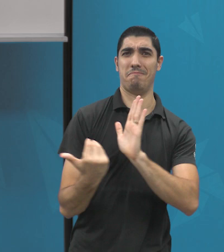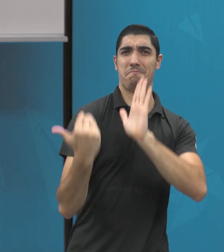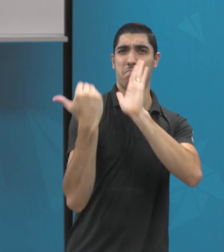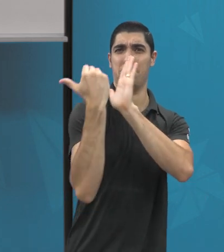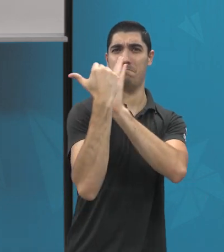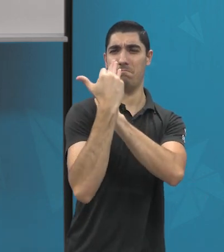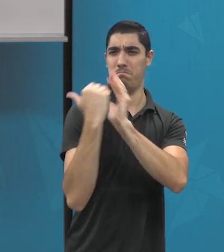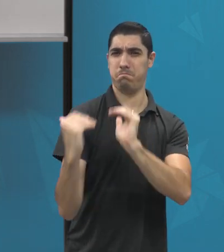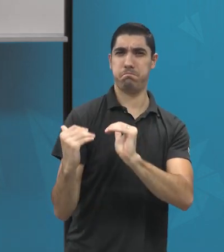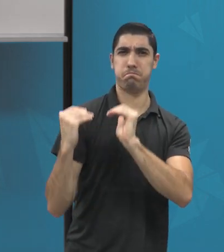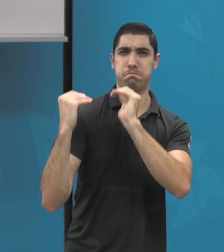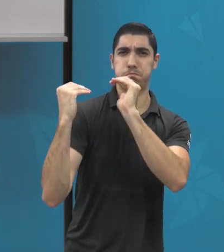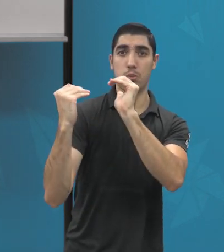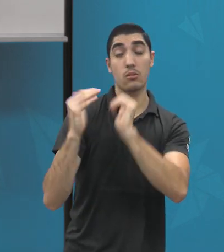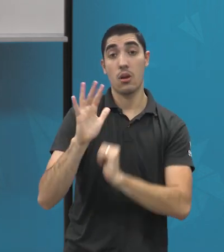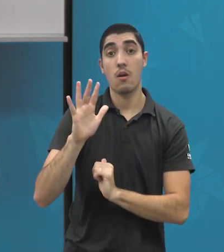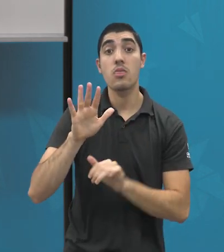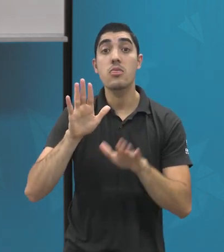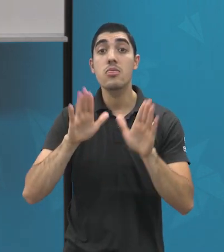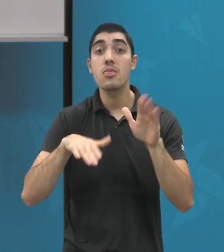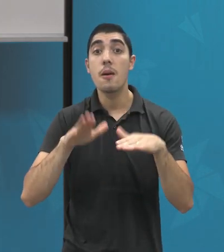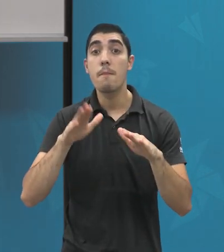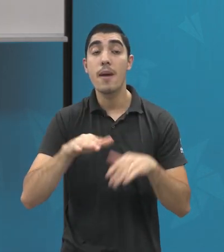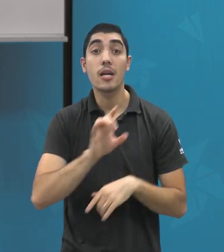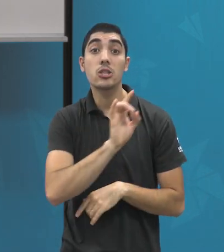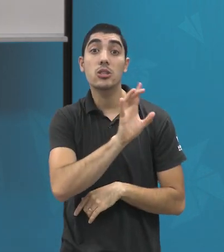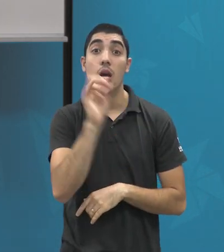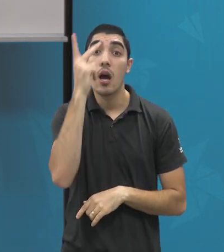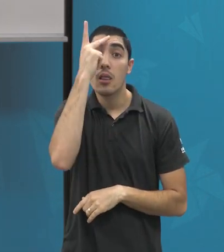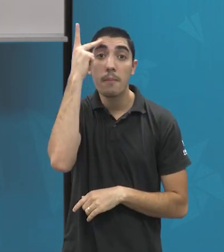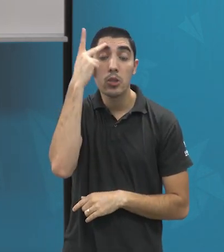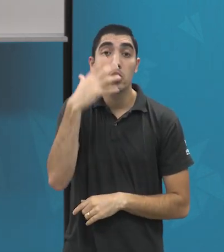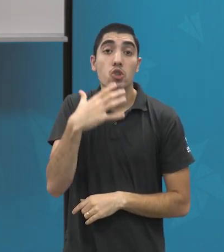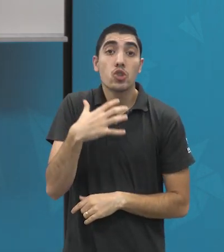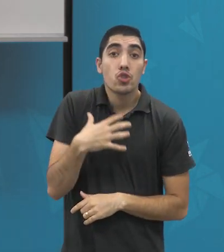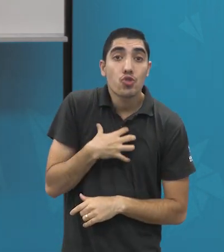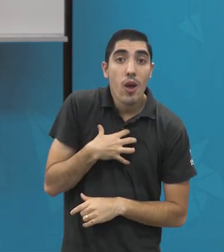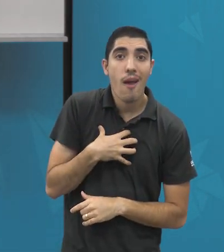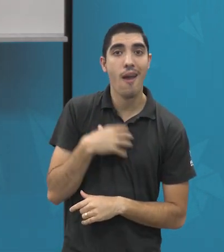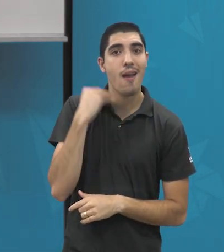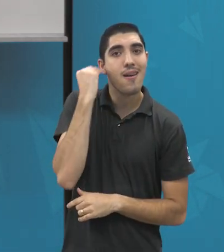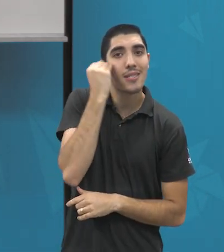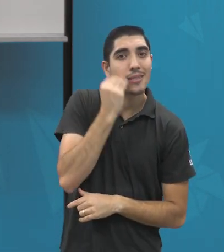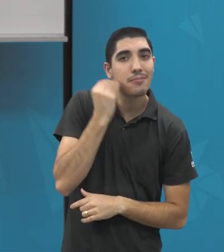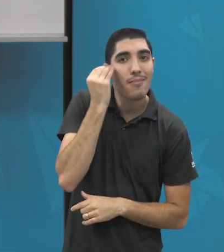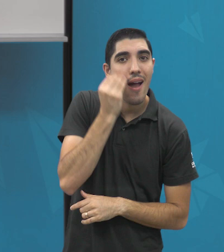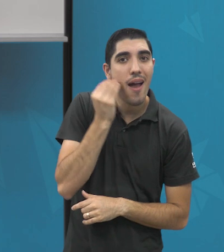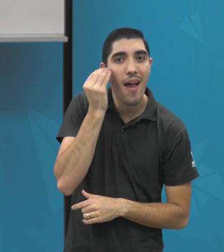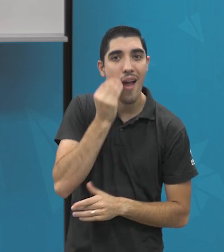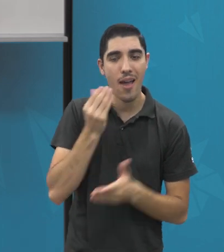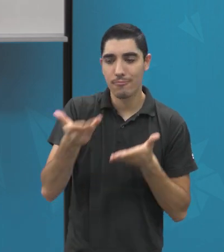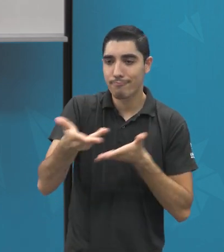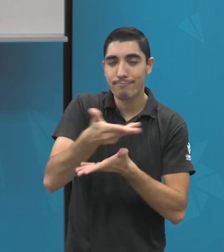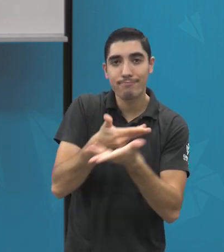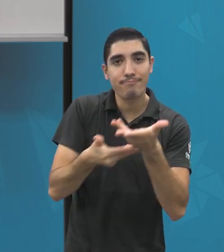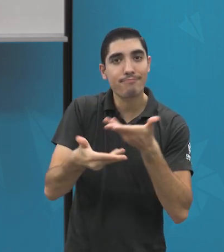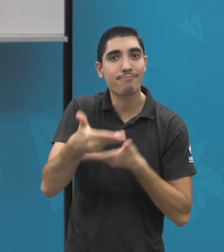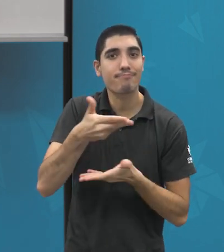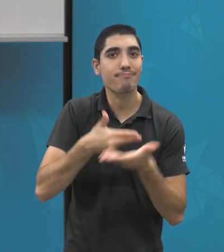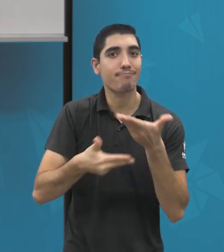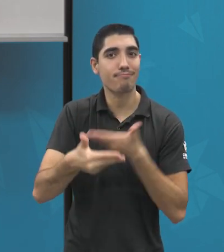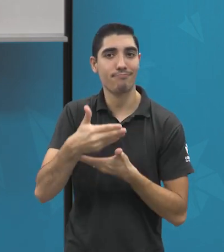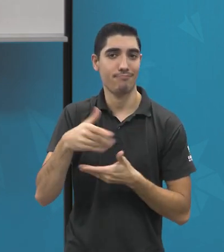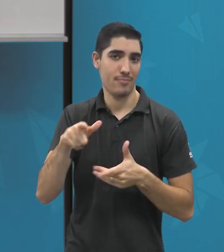depende muito das experiências individuais e coletivas dos seres humanos que habitam